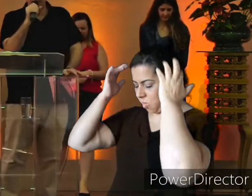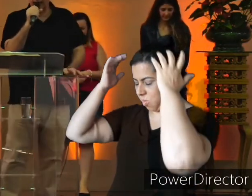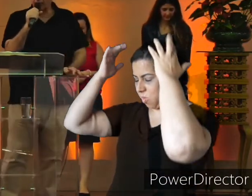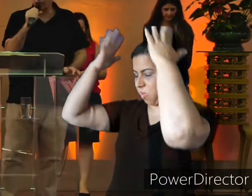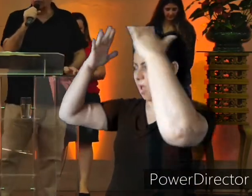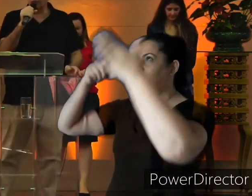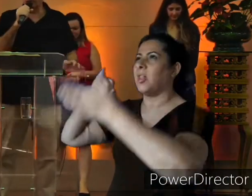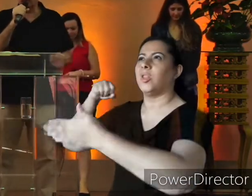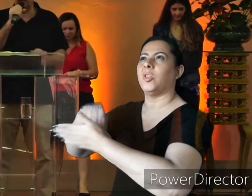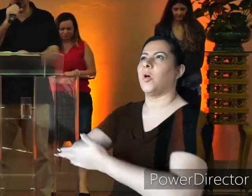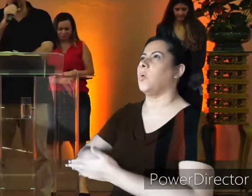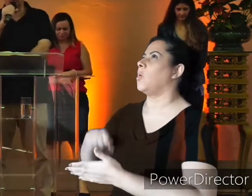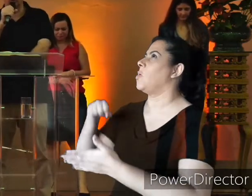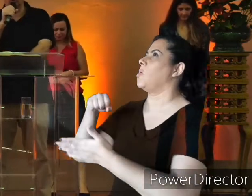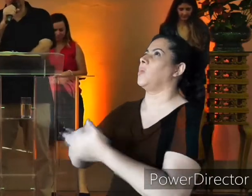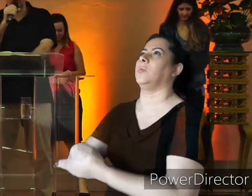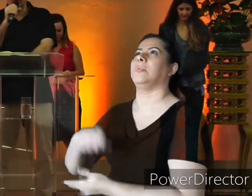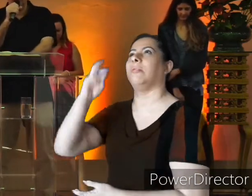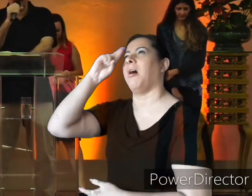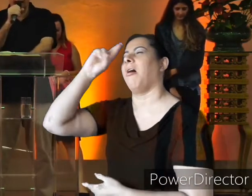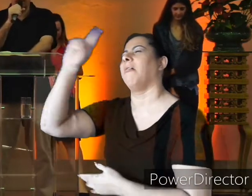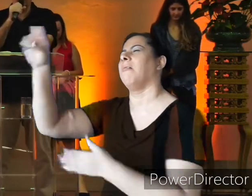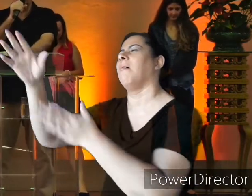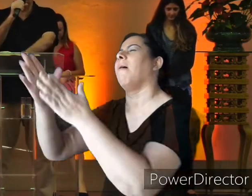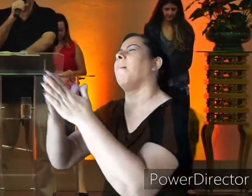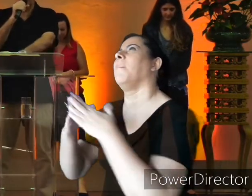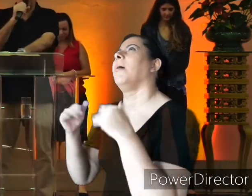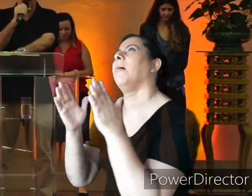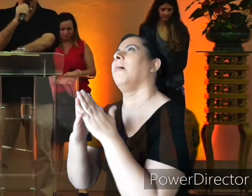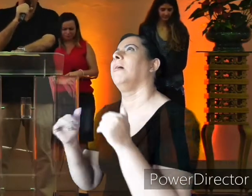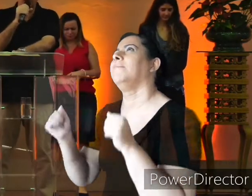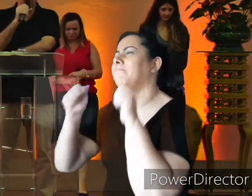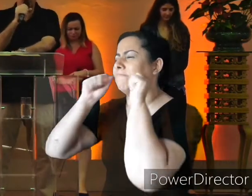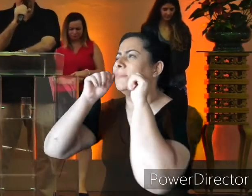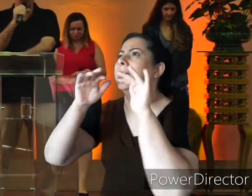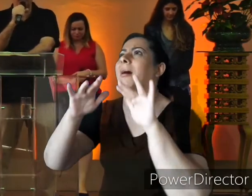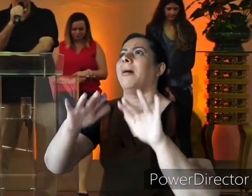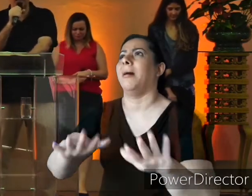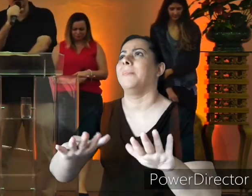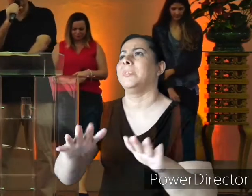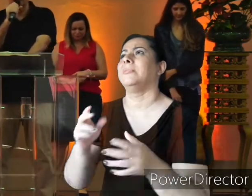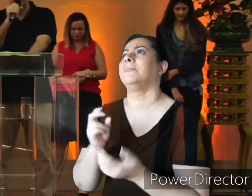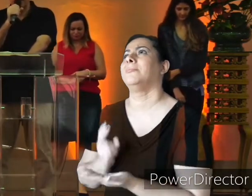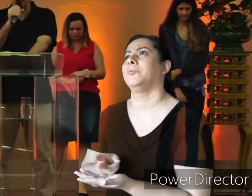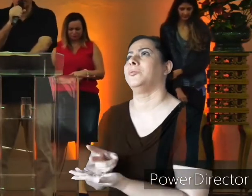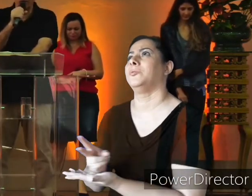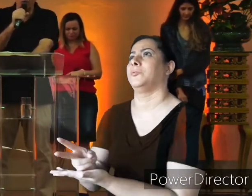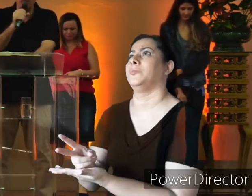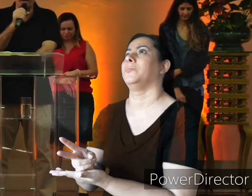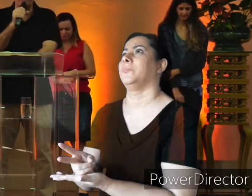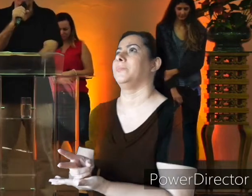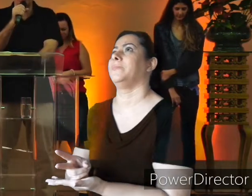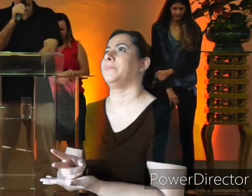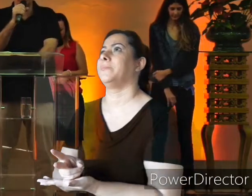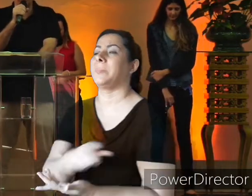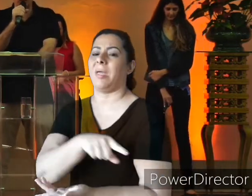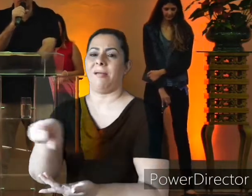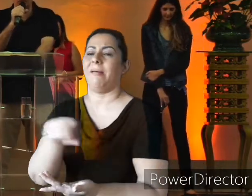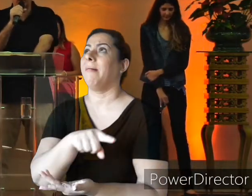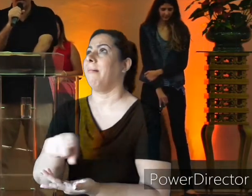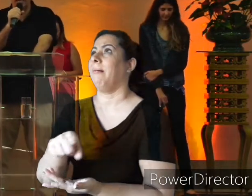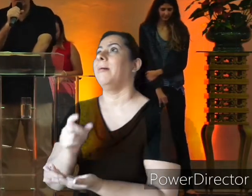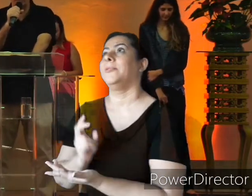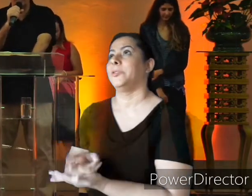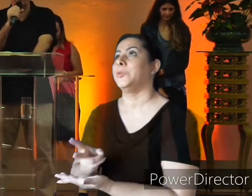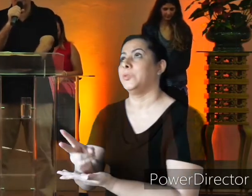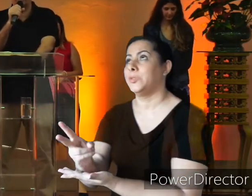distrair, que elas não venham descer dos muros, que elas não venham deixar, Senhor, de te adorar, que elas não venham parar, Senhor, de